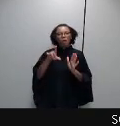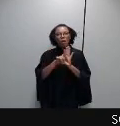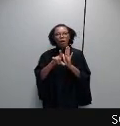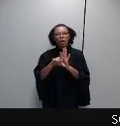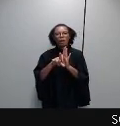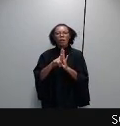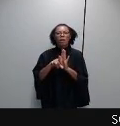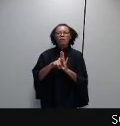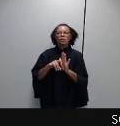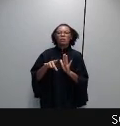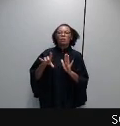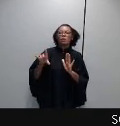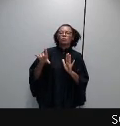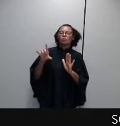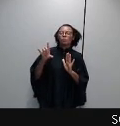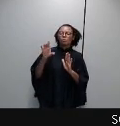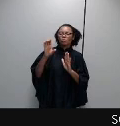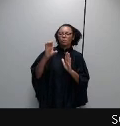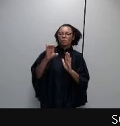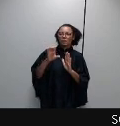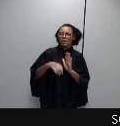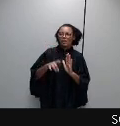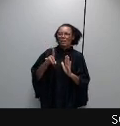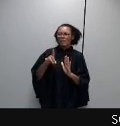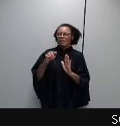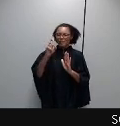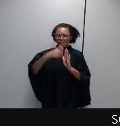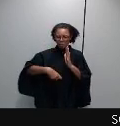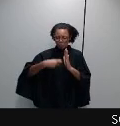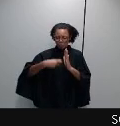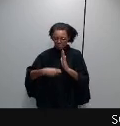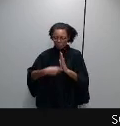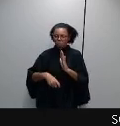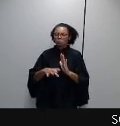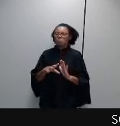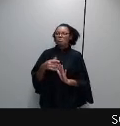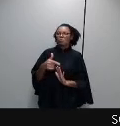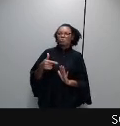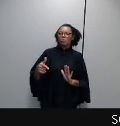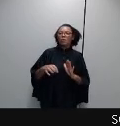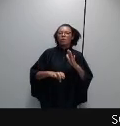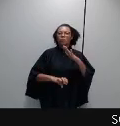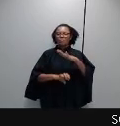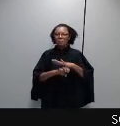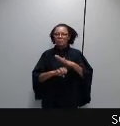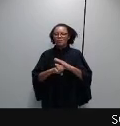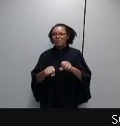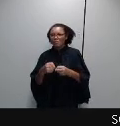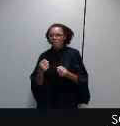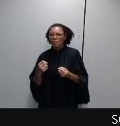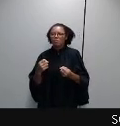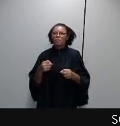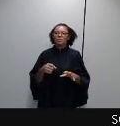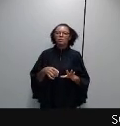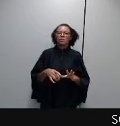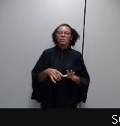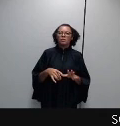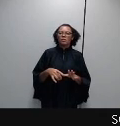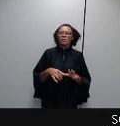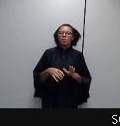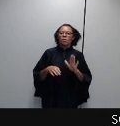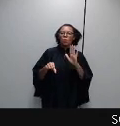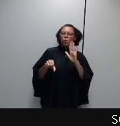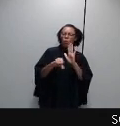do crédito tributário não não depende de habilitação na falência tetra O Código Tributário diz a mesma coisa